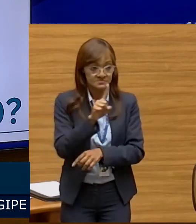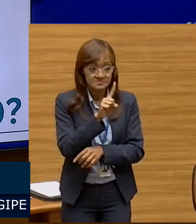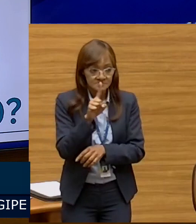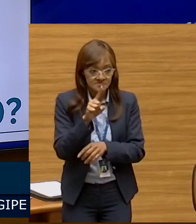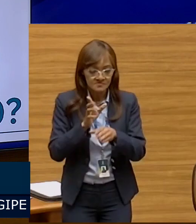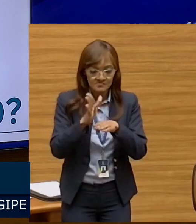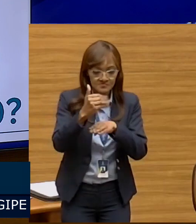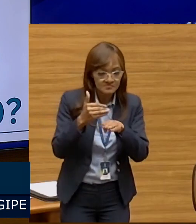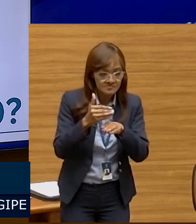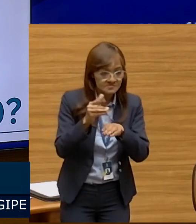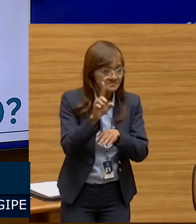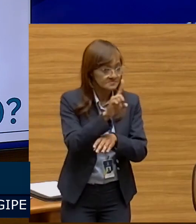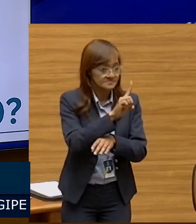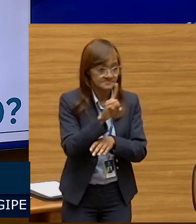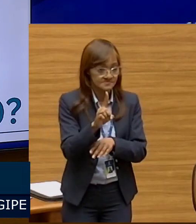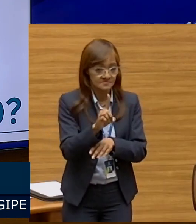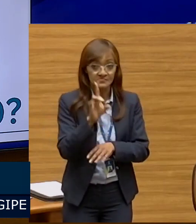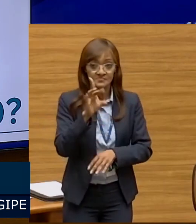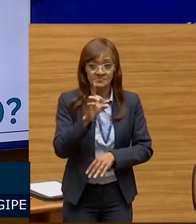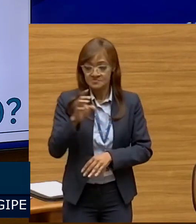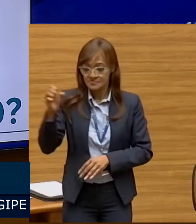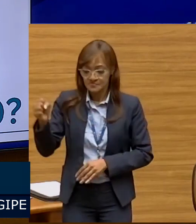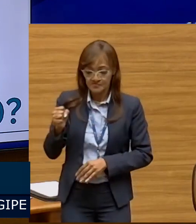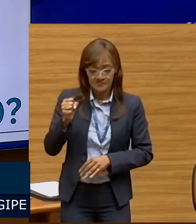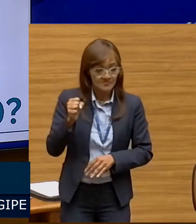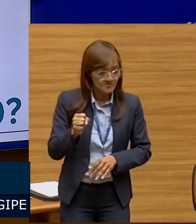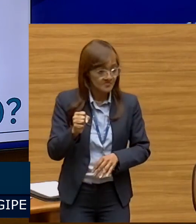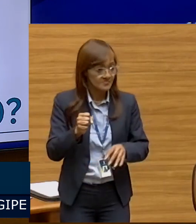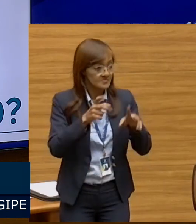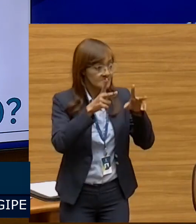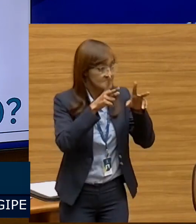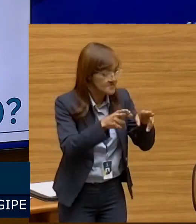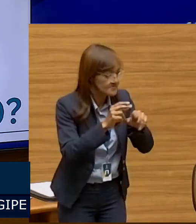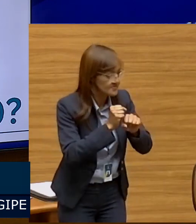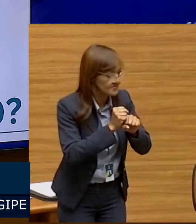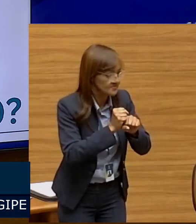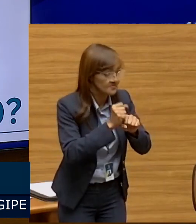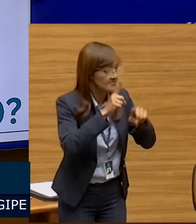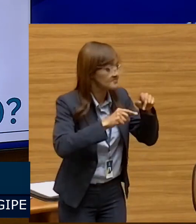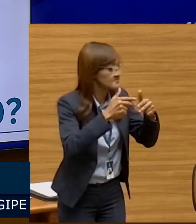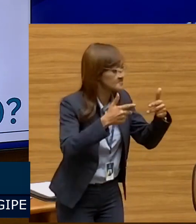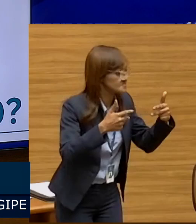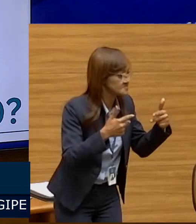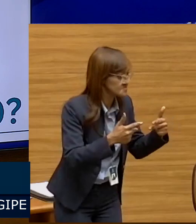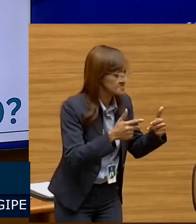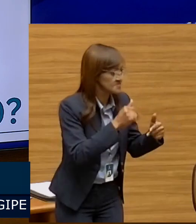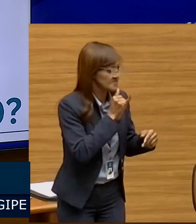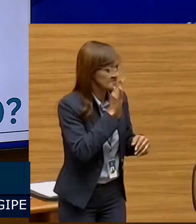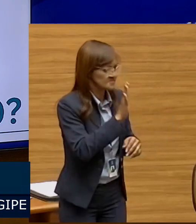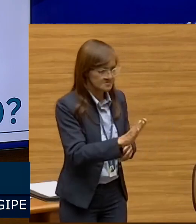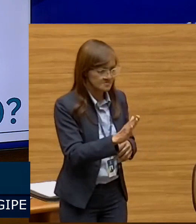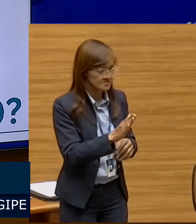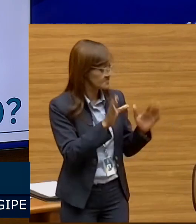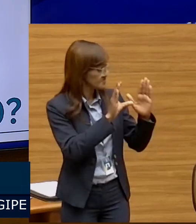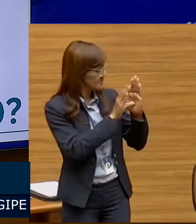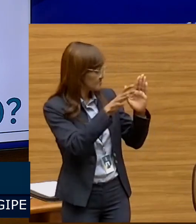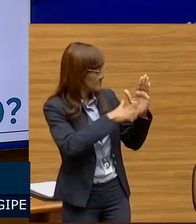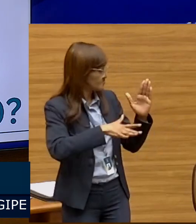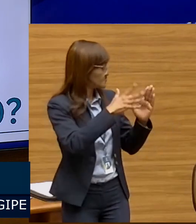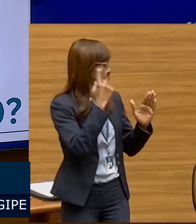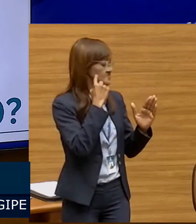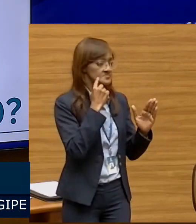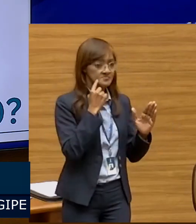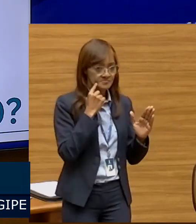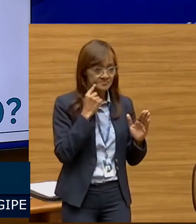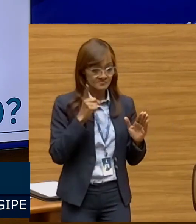acessível. Ele é um instrumento, ele é o equipamento que conduz a comunidade surda à quebra de barreira comunicacional. Mas a gente